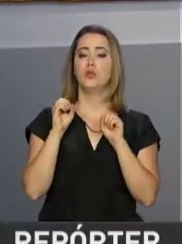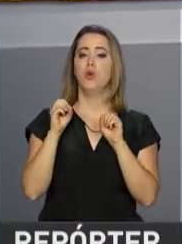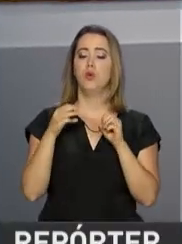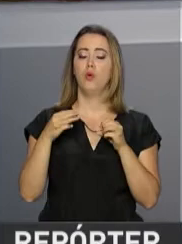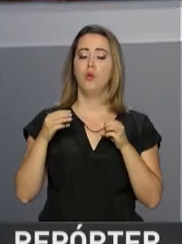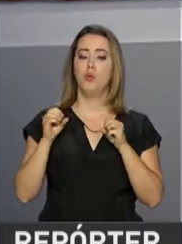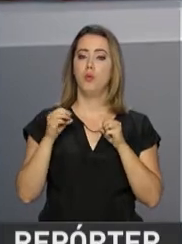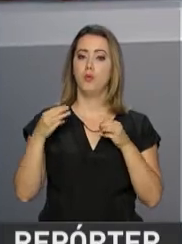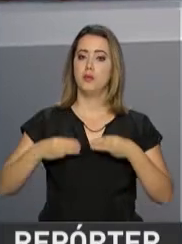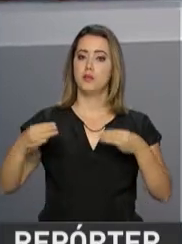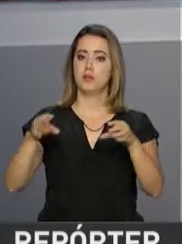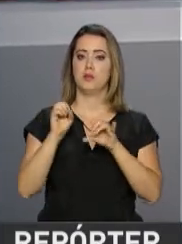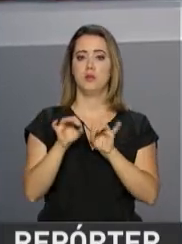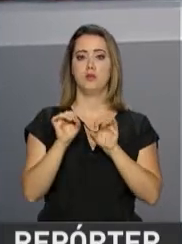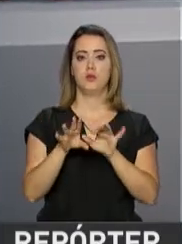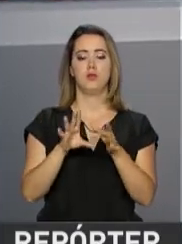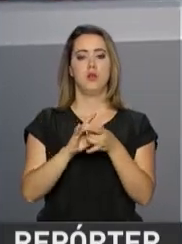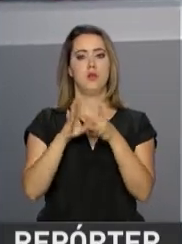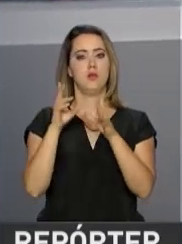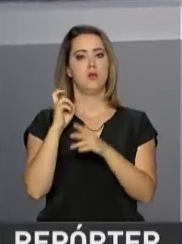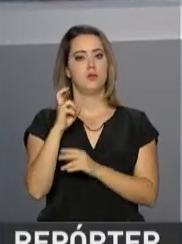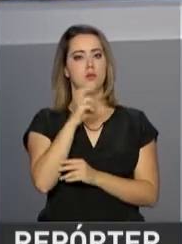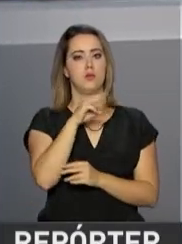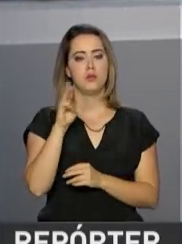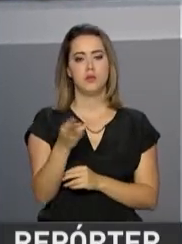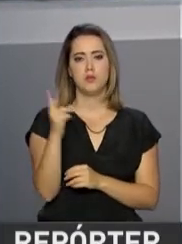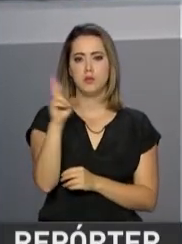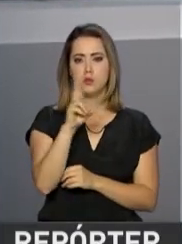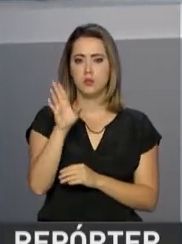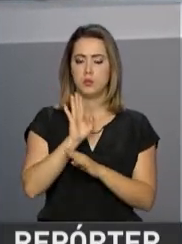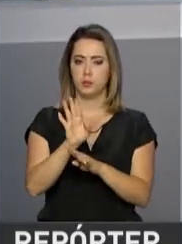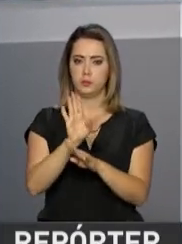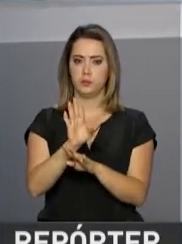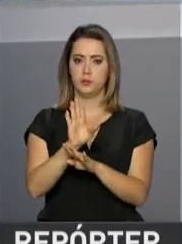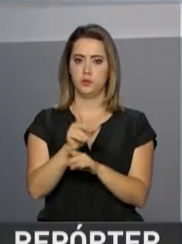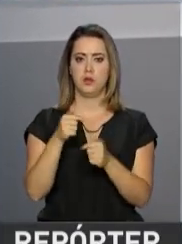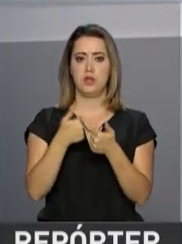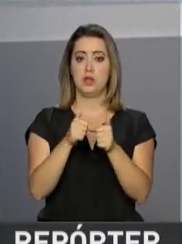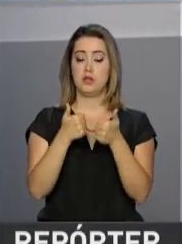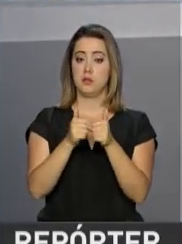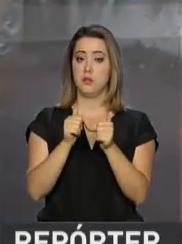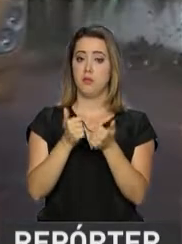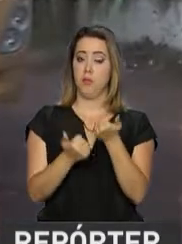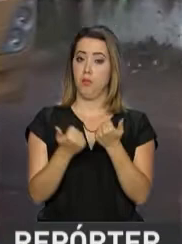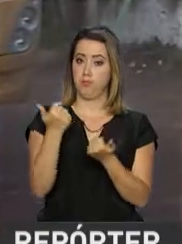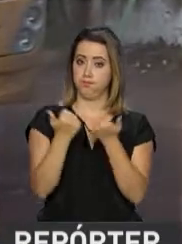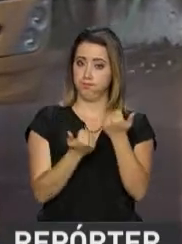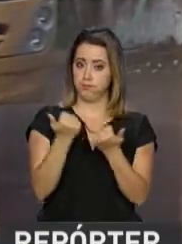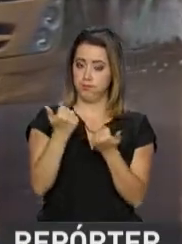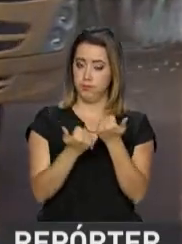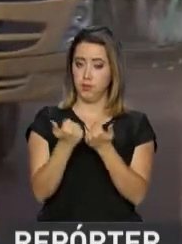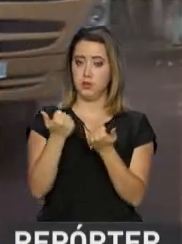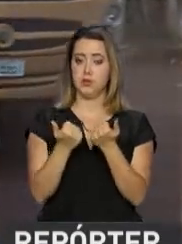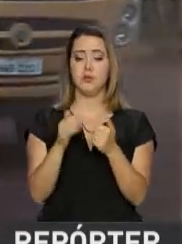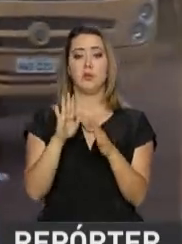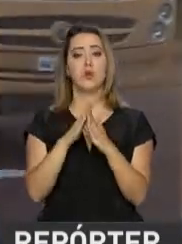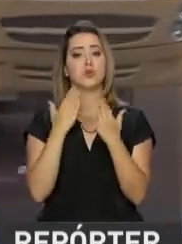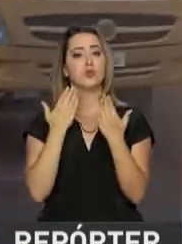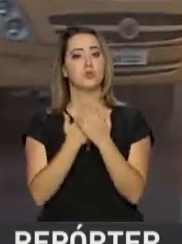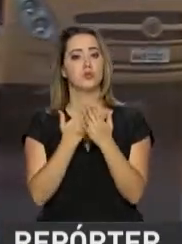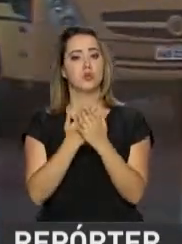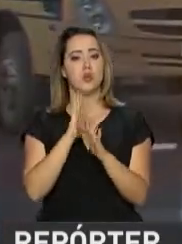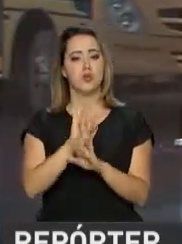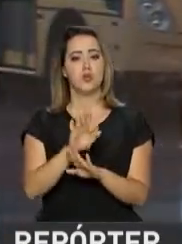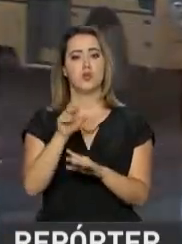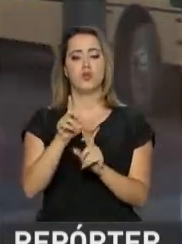55 milhões de reais para o programa nacional de apoio ao transporte escolar o programa atende alunos da zona